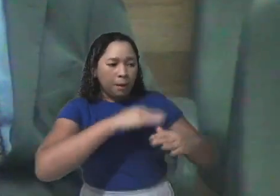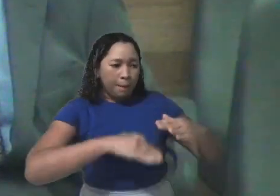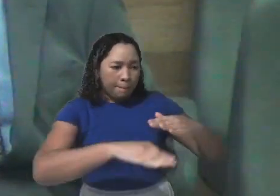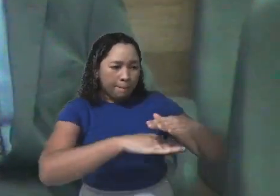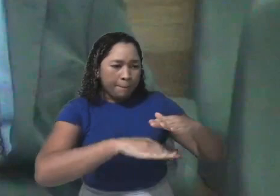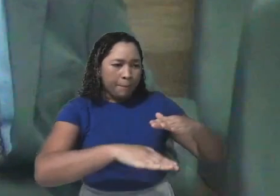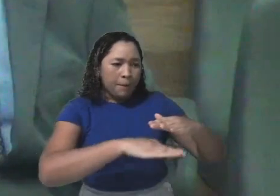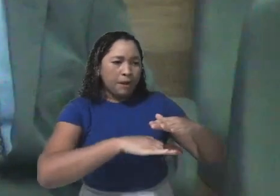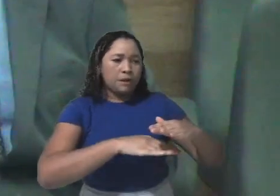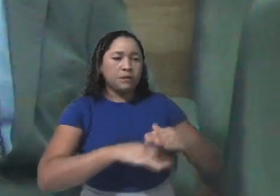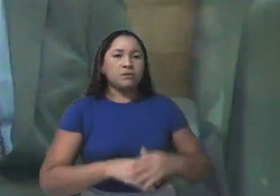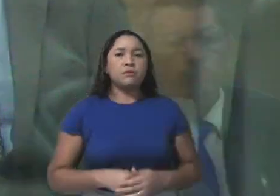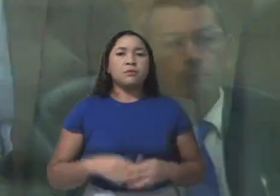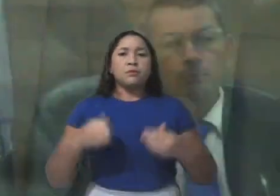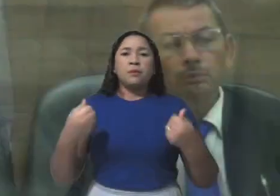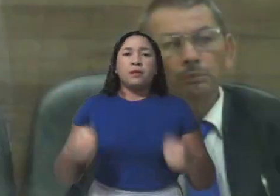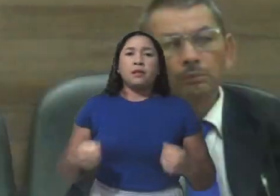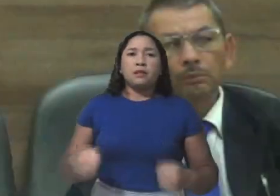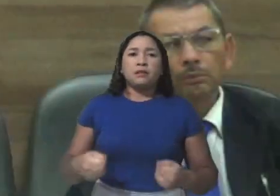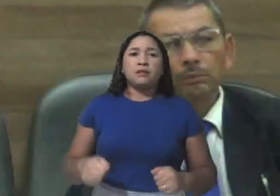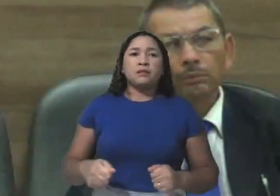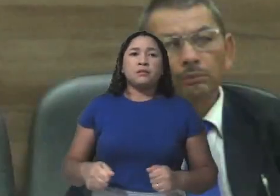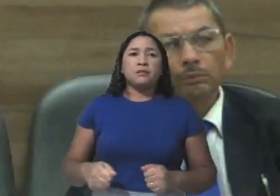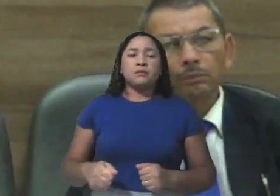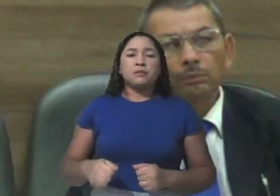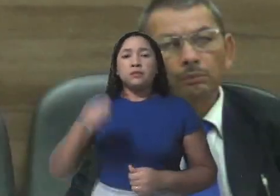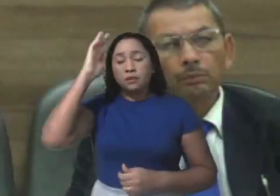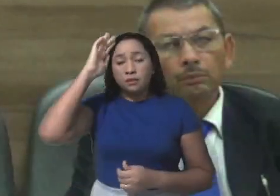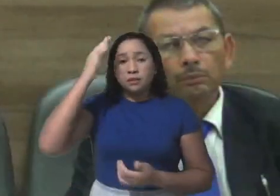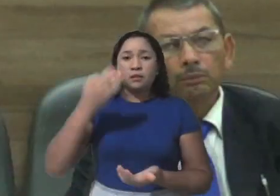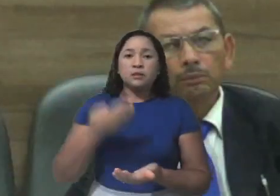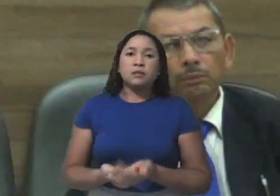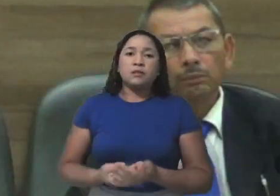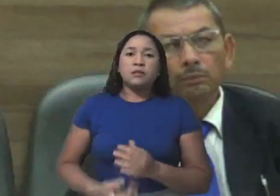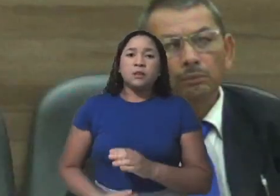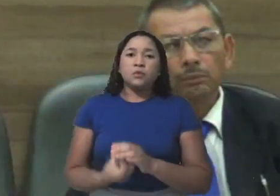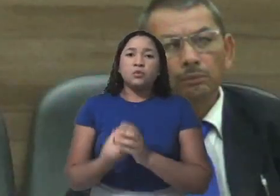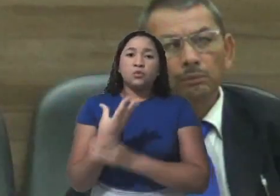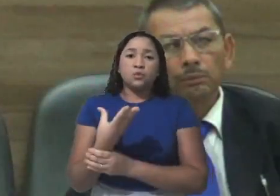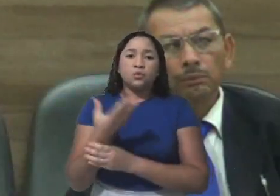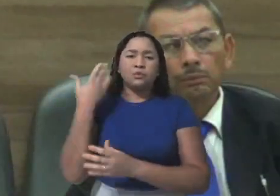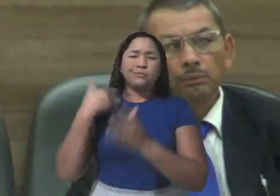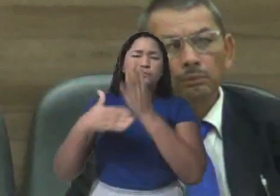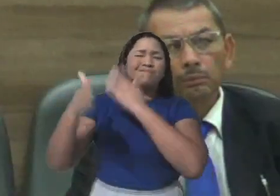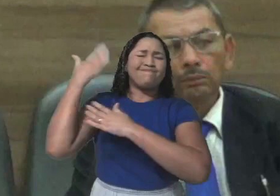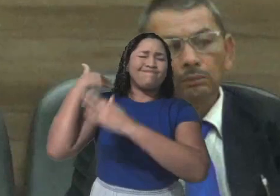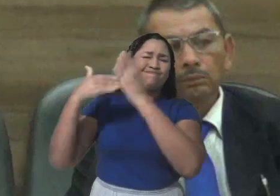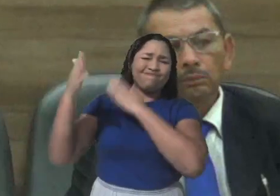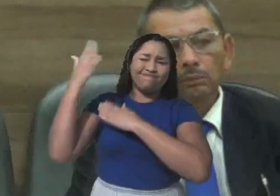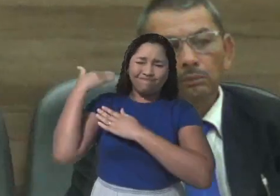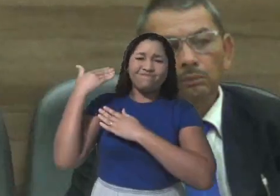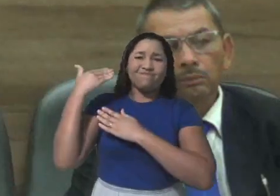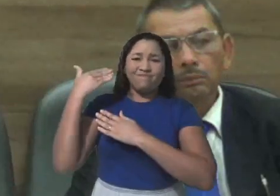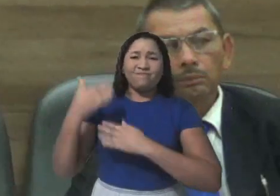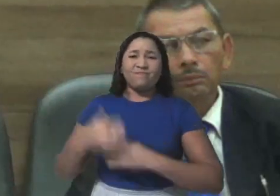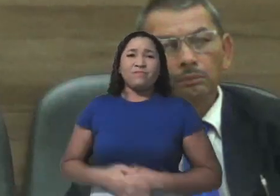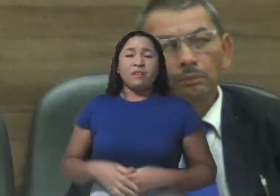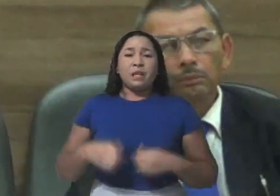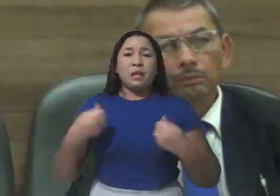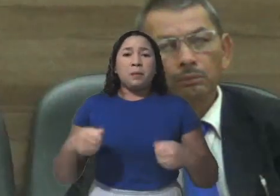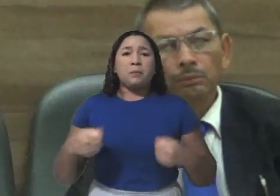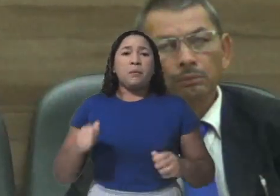necessidade de um credo surge desde os tempos da igreja primitiva, a partir da necessidade de